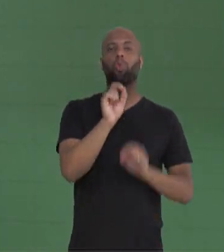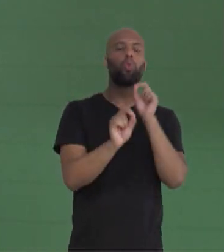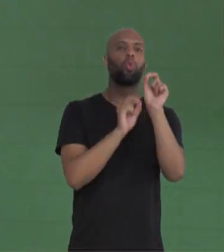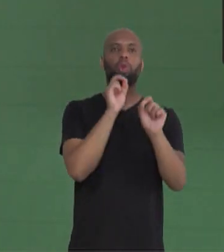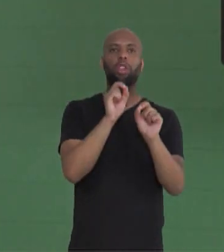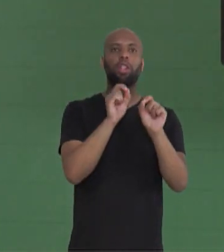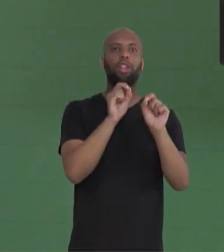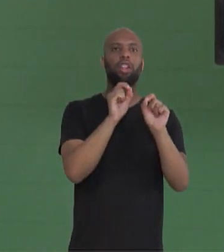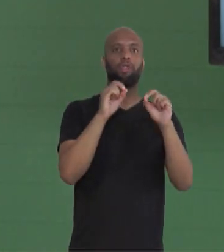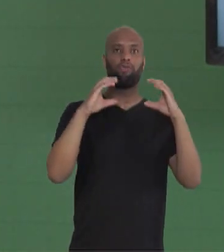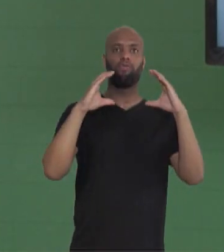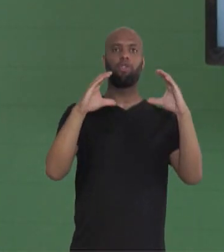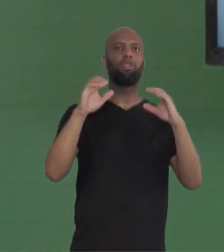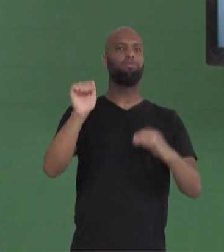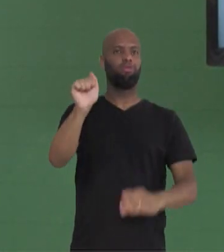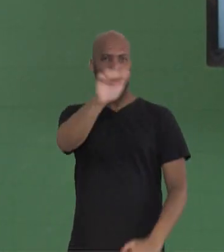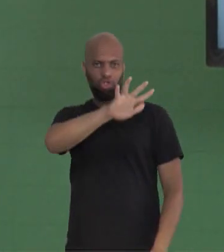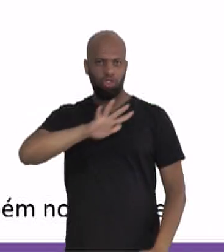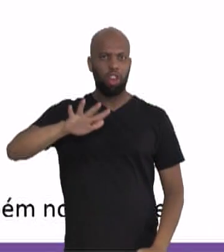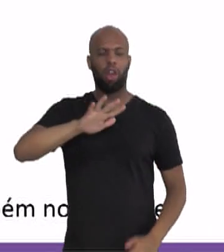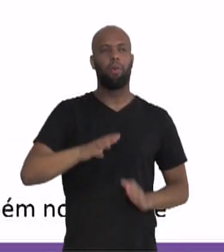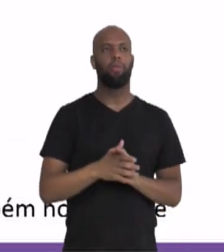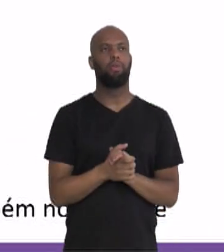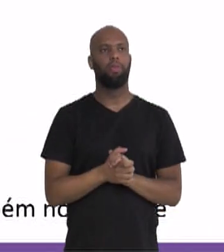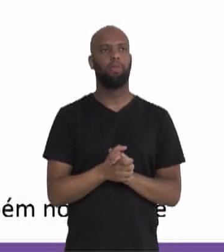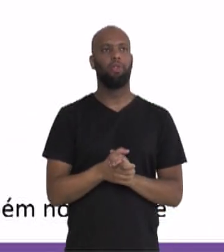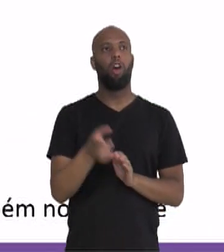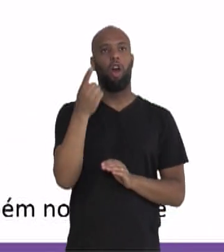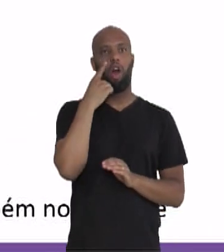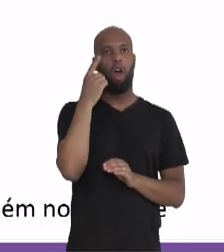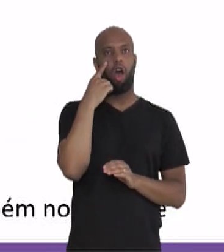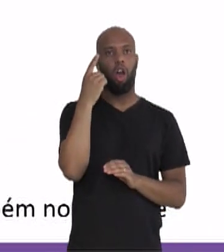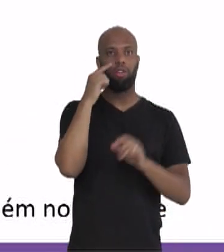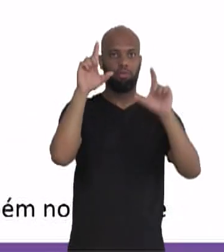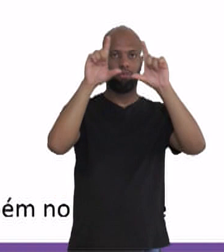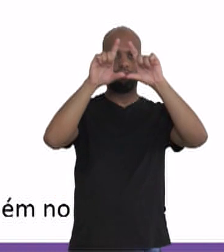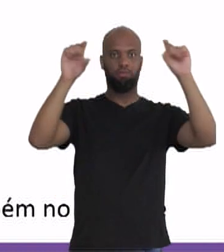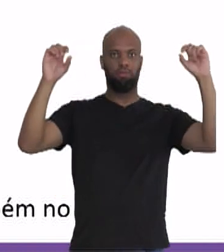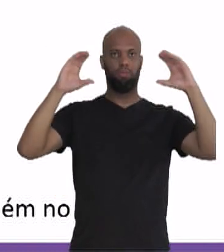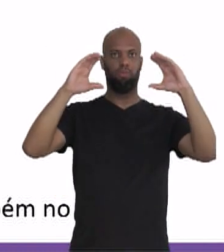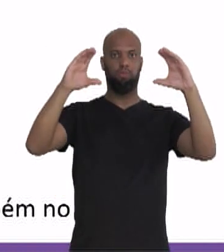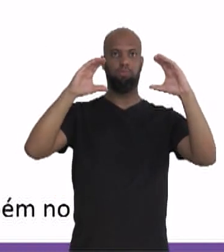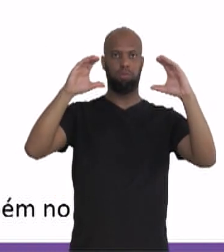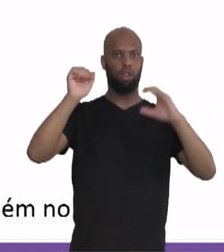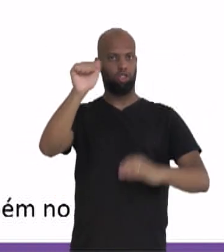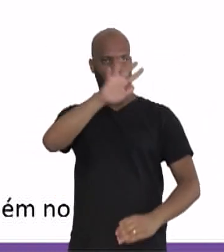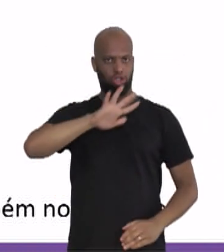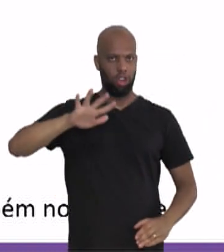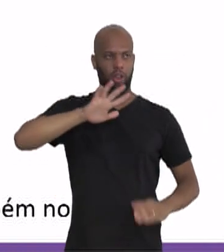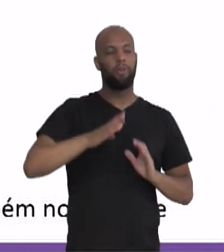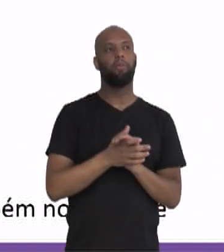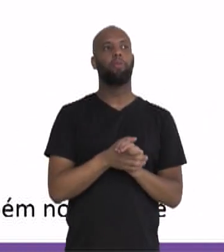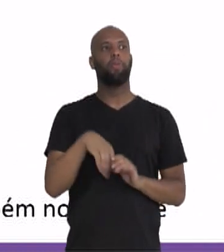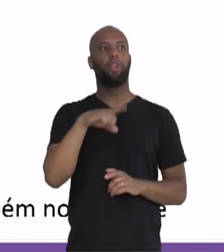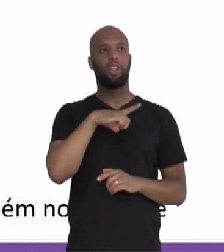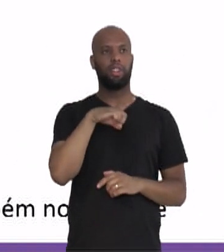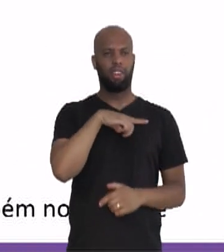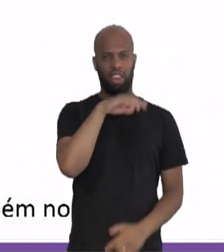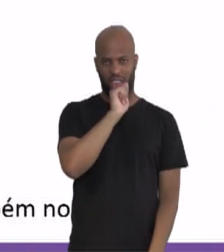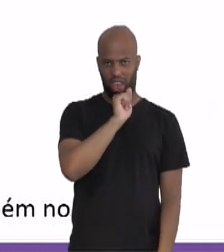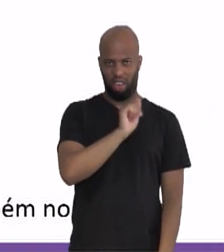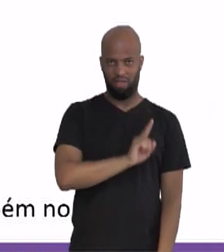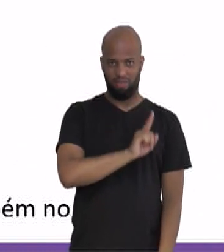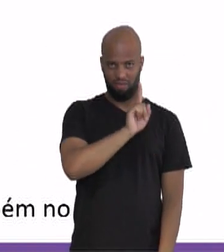função geral? Vamos até voltar ali um pouquinho na função geral, tá? Para a gente tentar reconhecer quais os elementos que a gente tem. Nós temos o elemento A